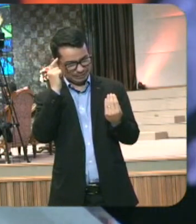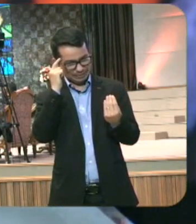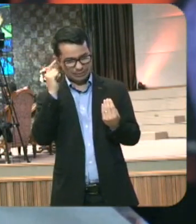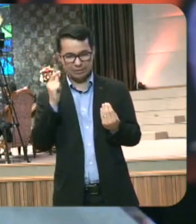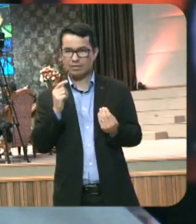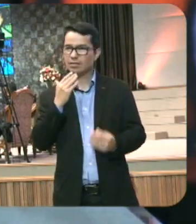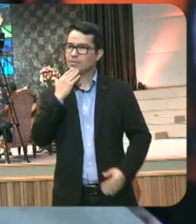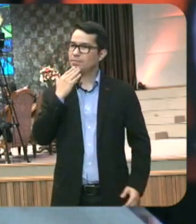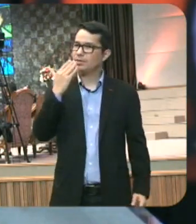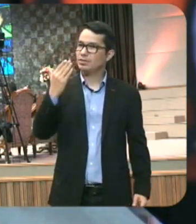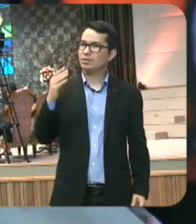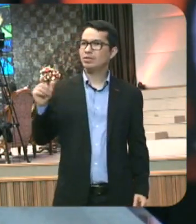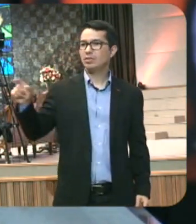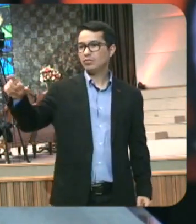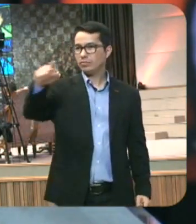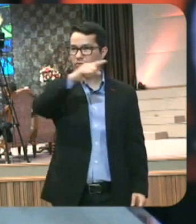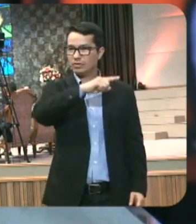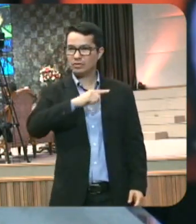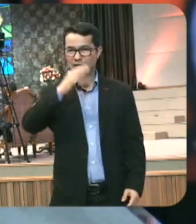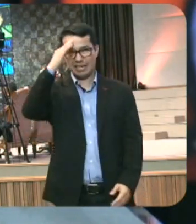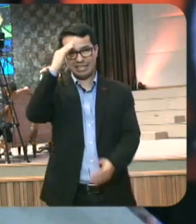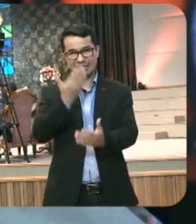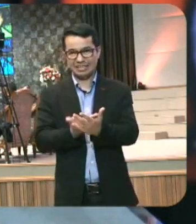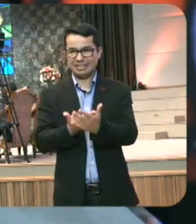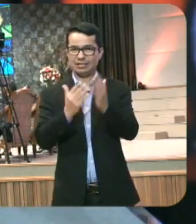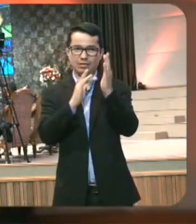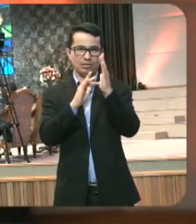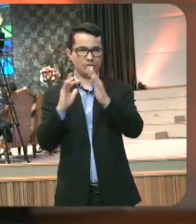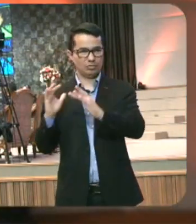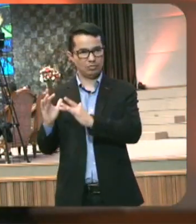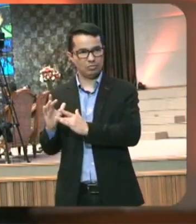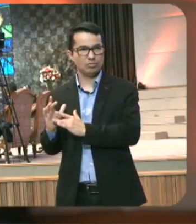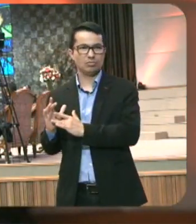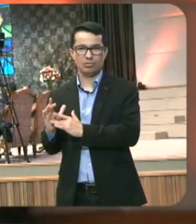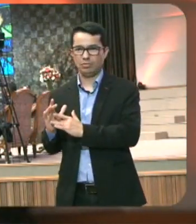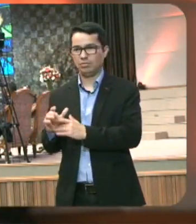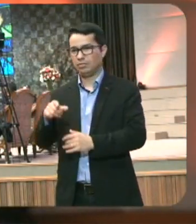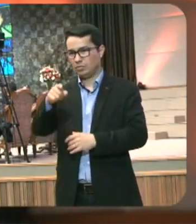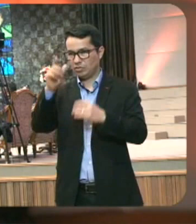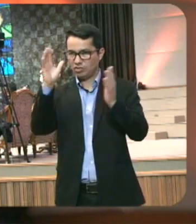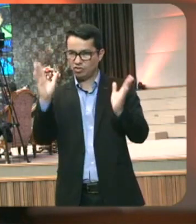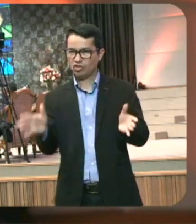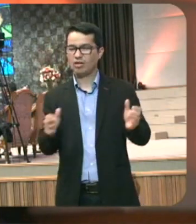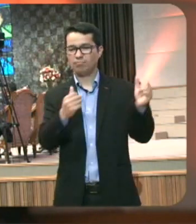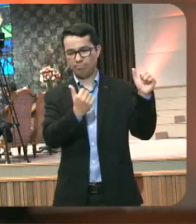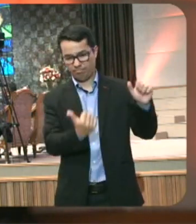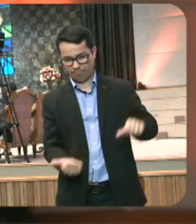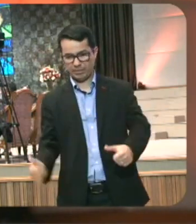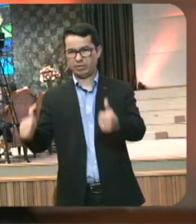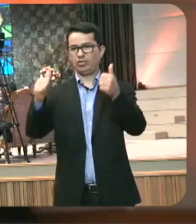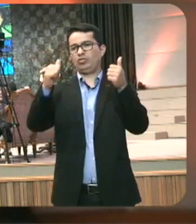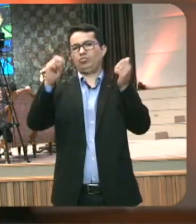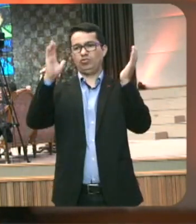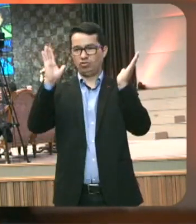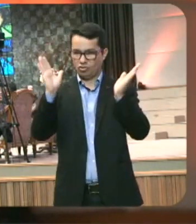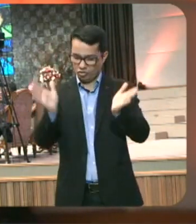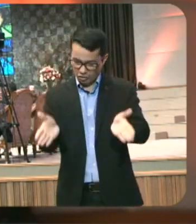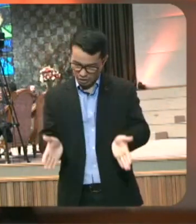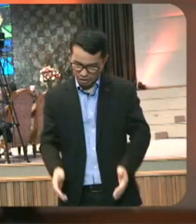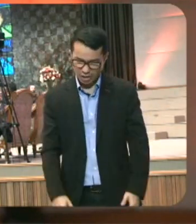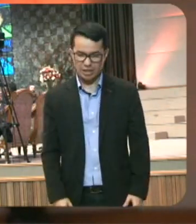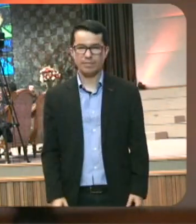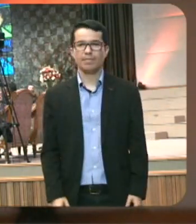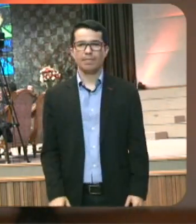como único e suficiente Salvador, que já deram a sua pública profissão de fé, que já foram batizados conforme a palavra de Deus